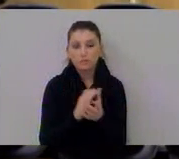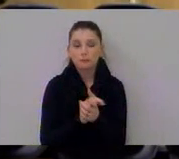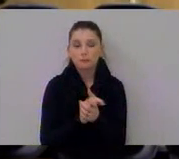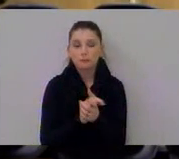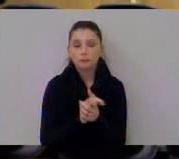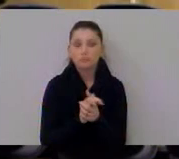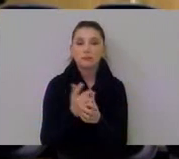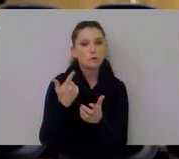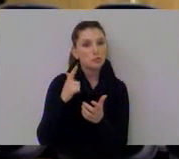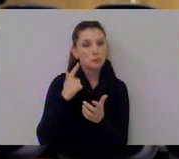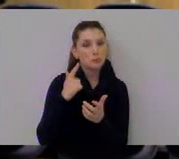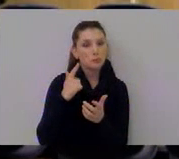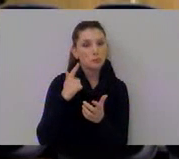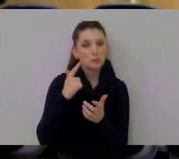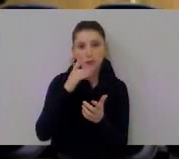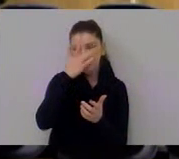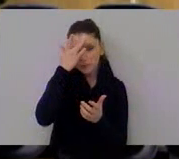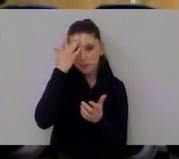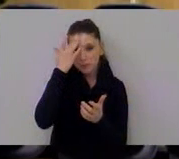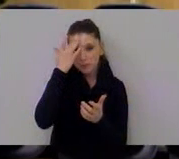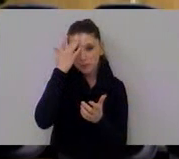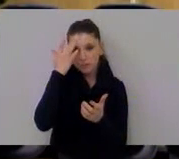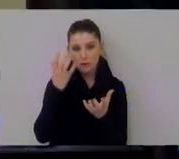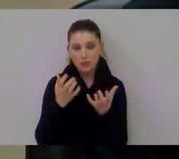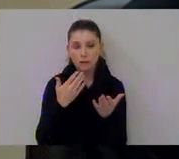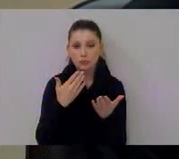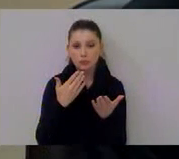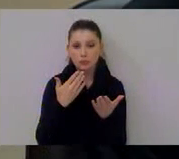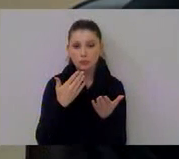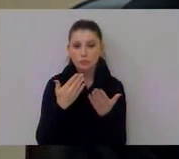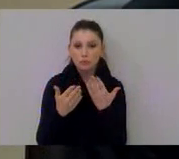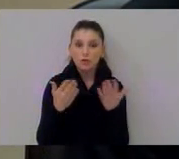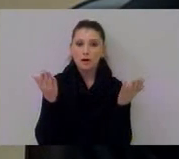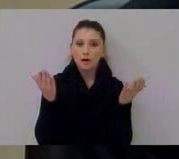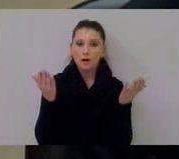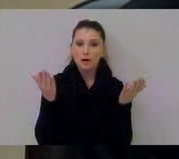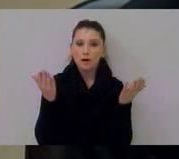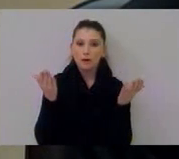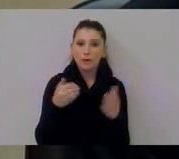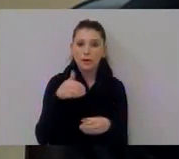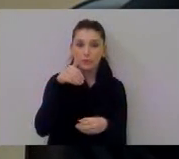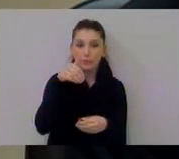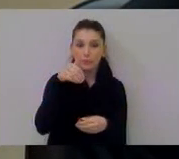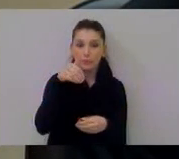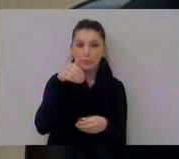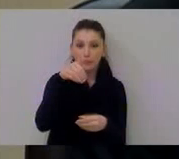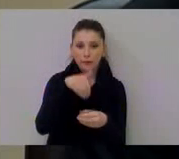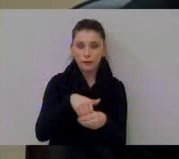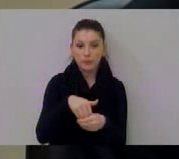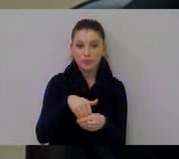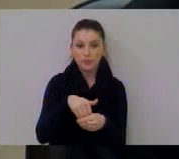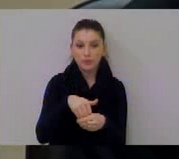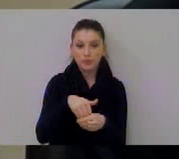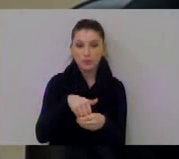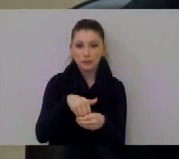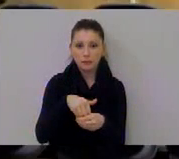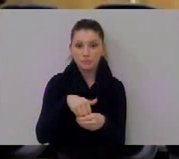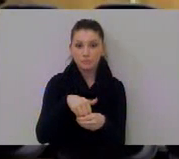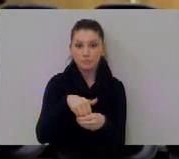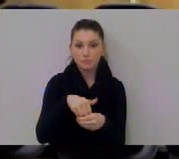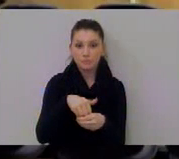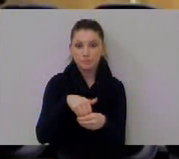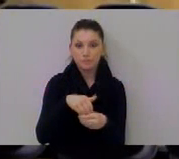Não havendo quem queira discutir, em votação. Os contrários se